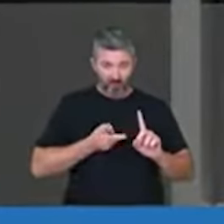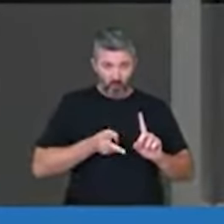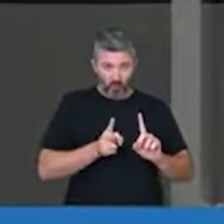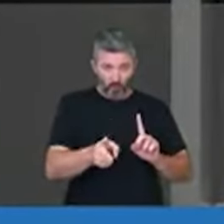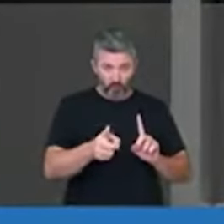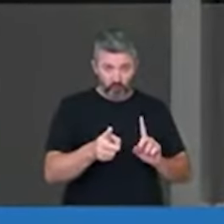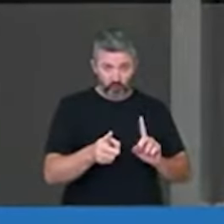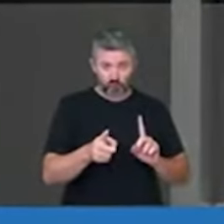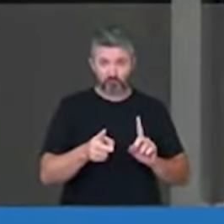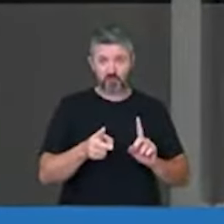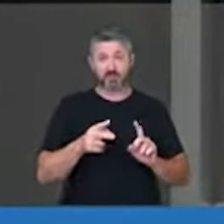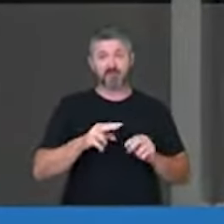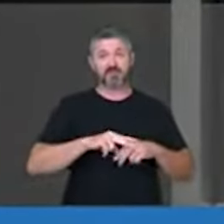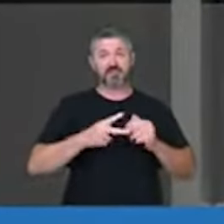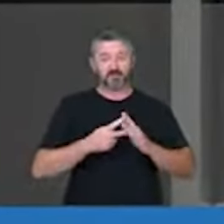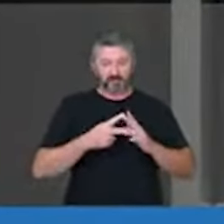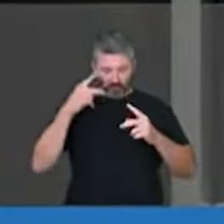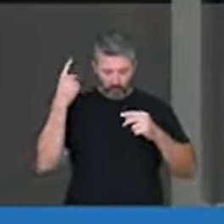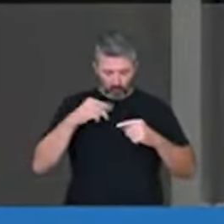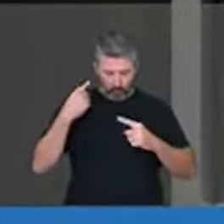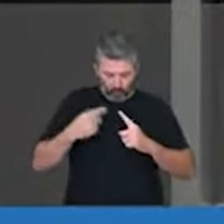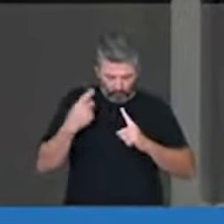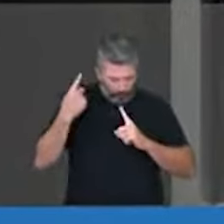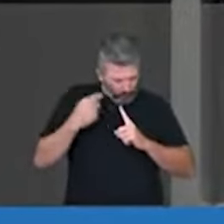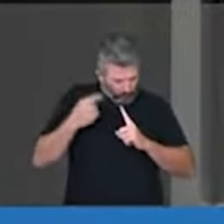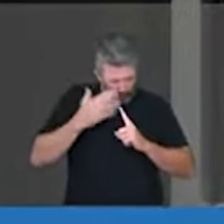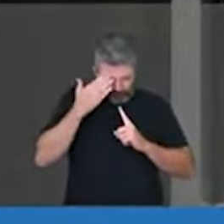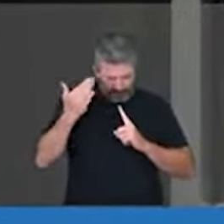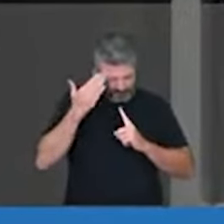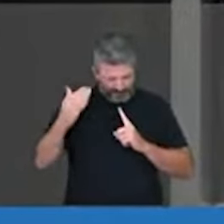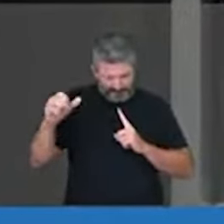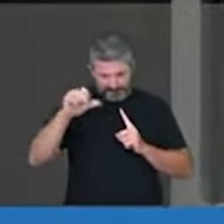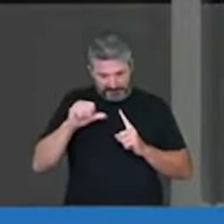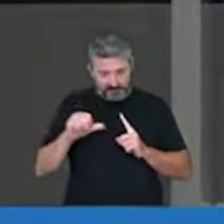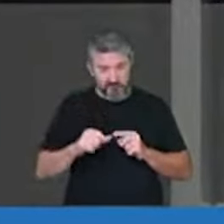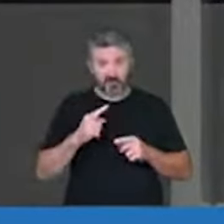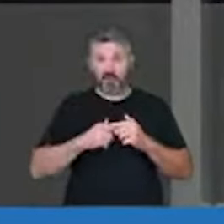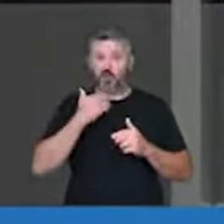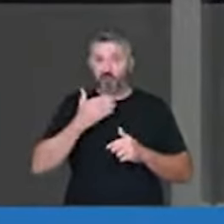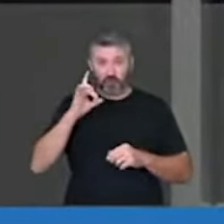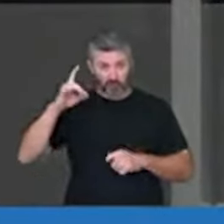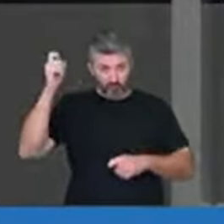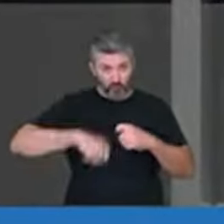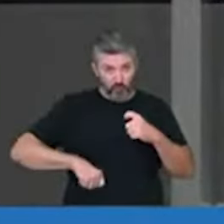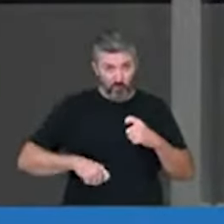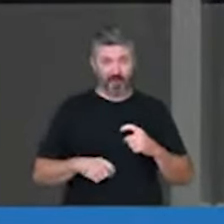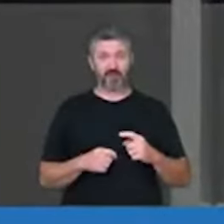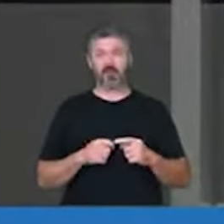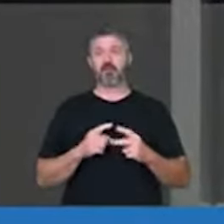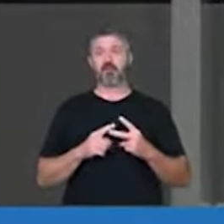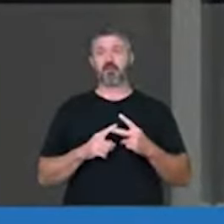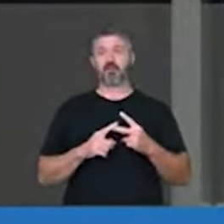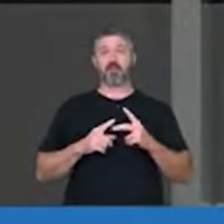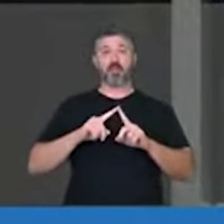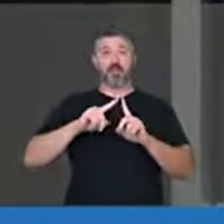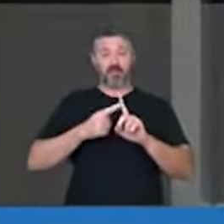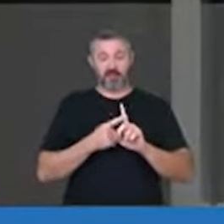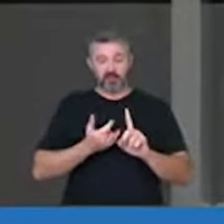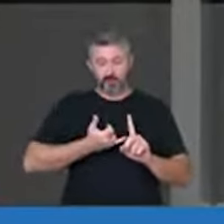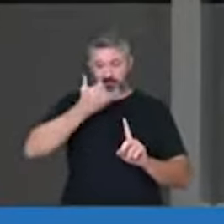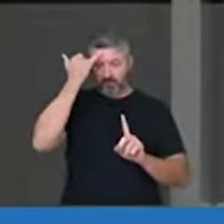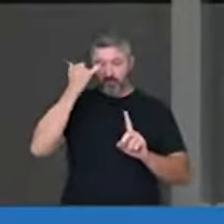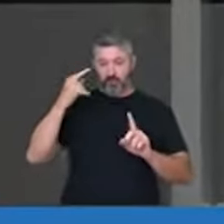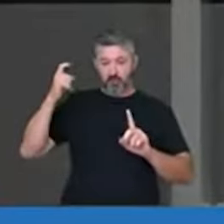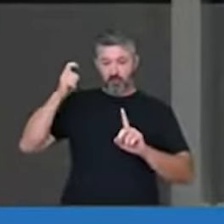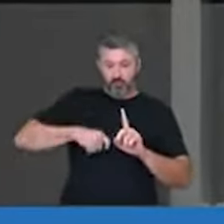é tortura. Porque não basta ter sido estuprada. Não basta ter ficado grávida depois de ter sido